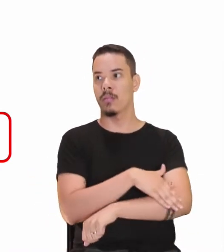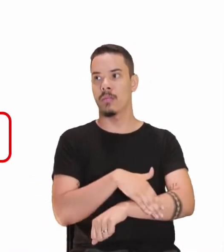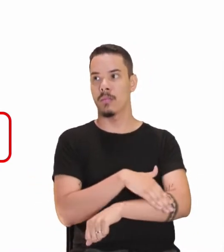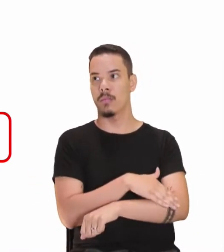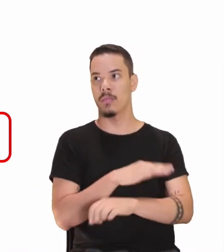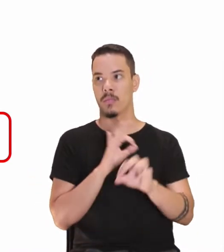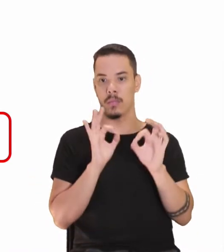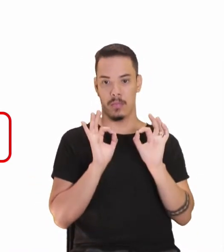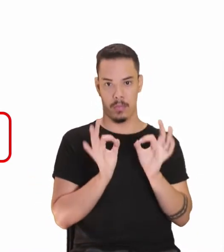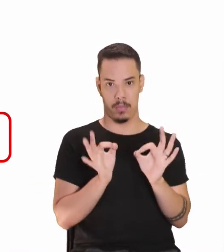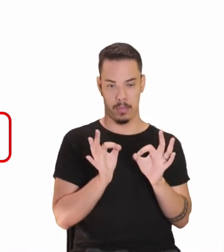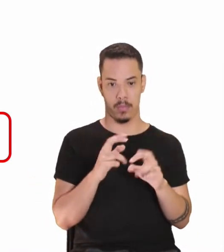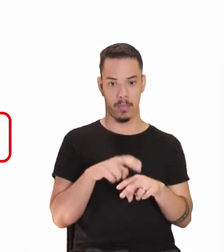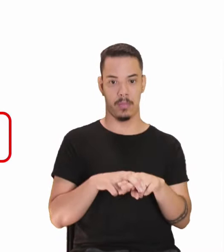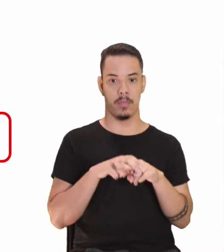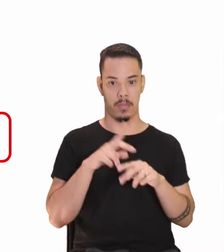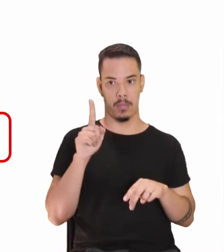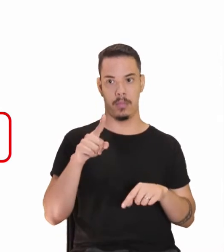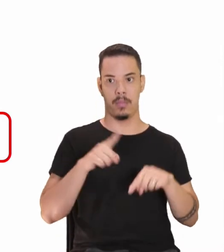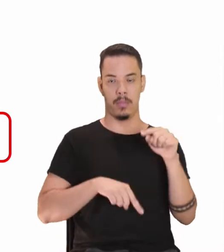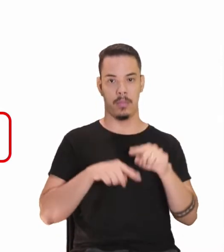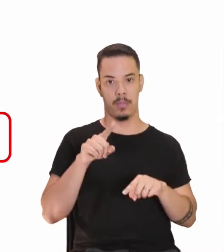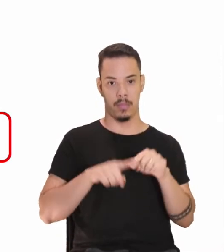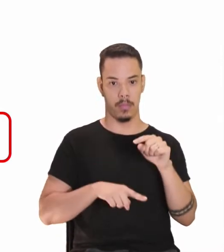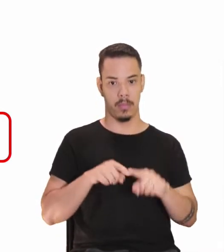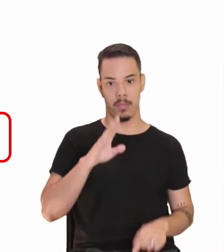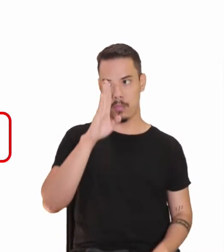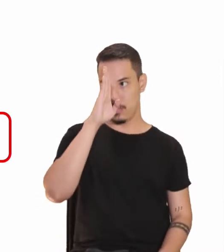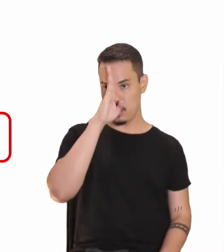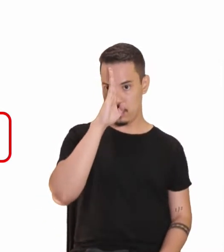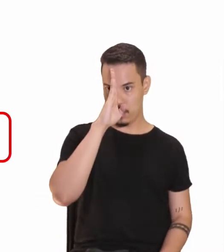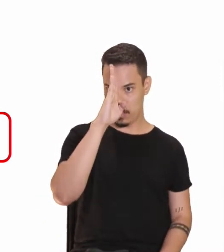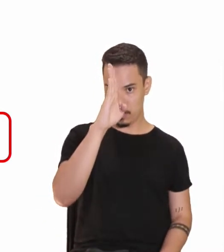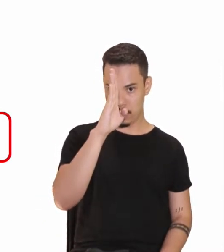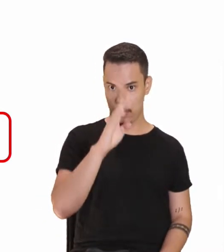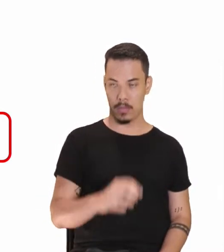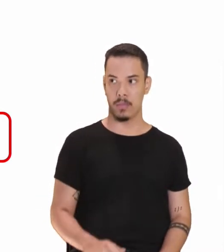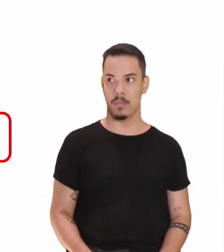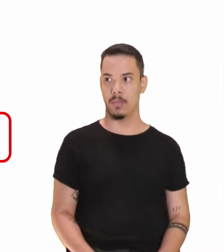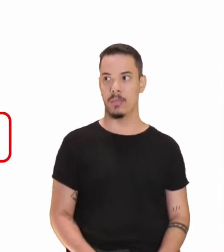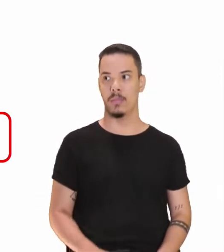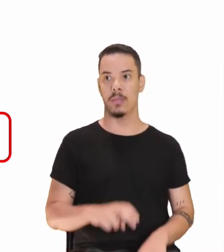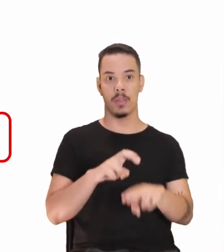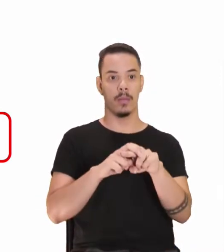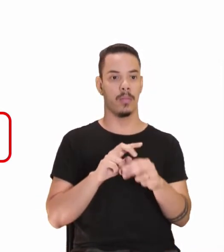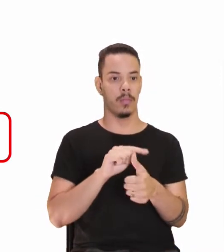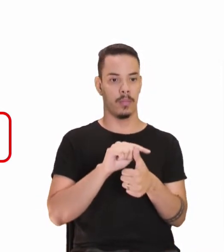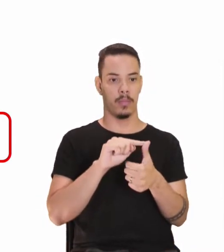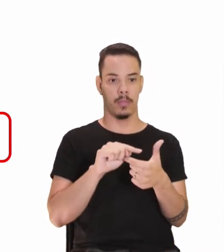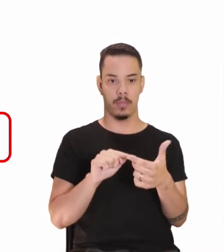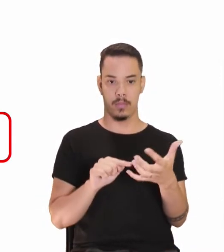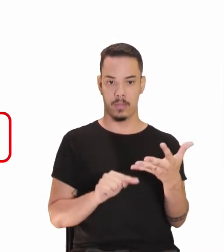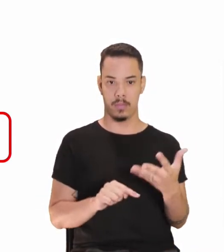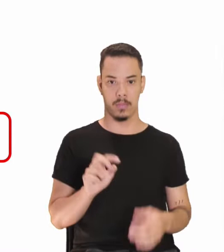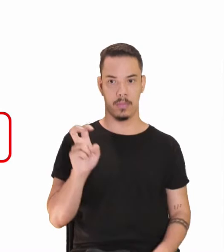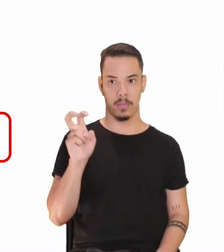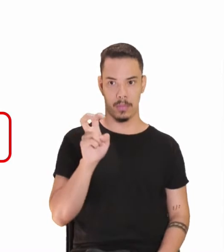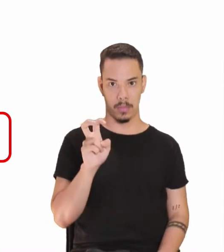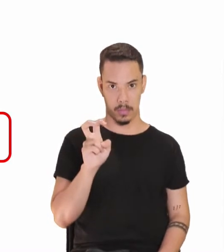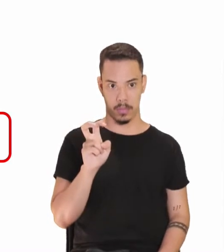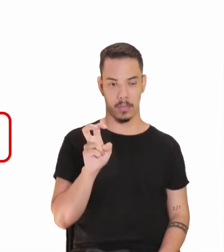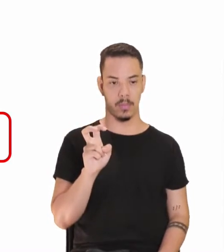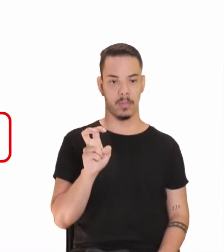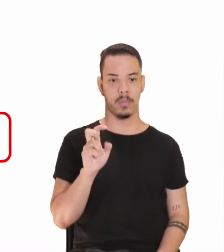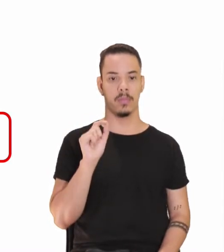Beleza? Então, esses são os elementos essenciais da narrativa. Então, das 5 alternativas, o seu X da